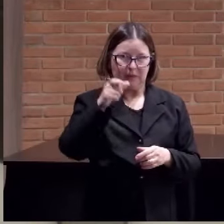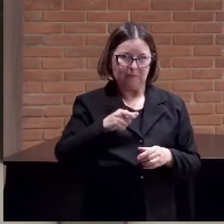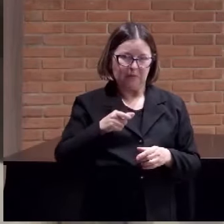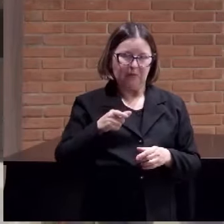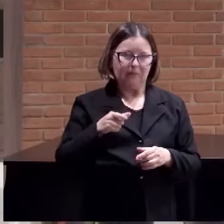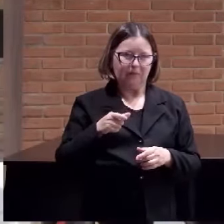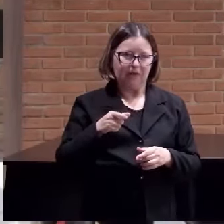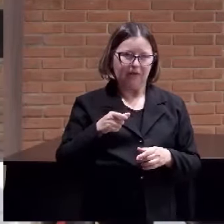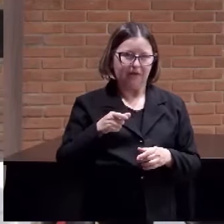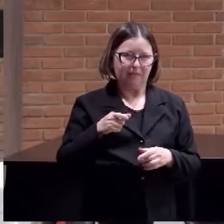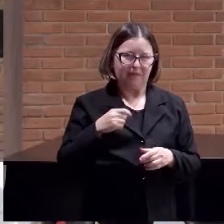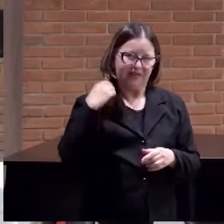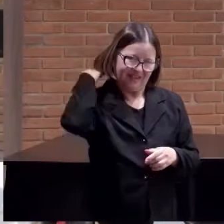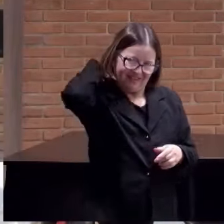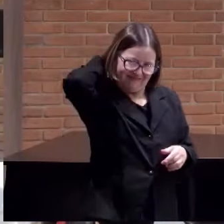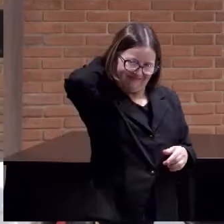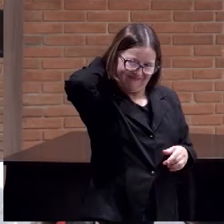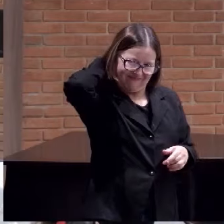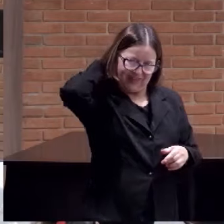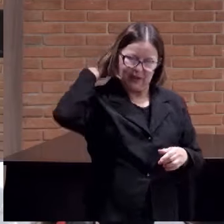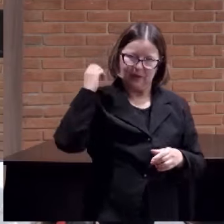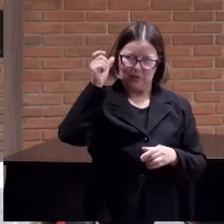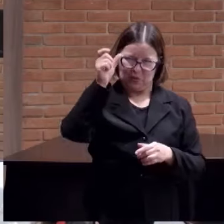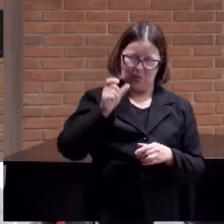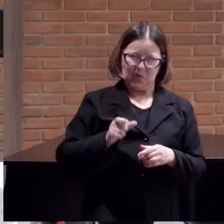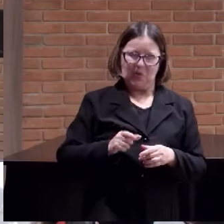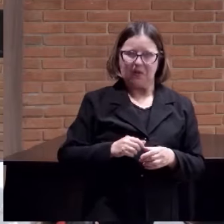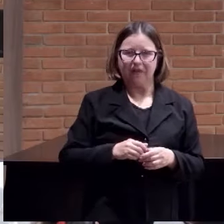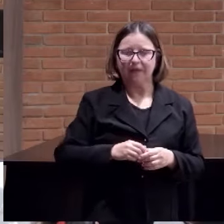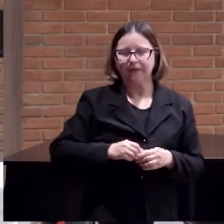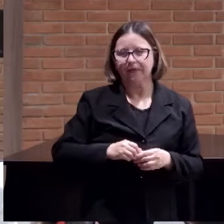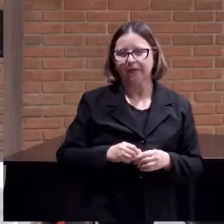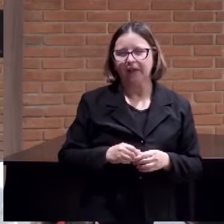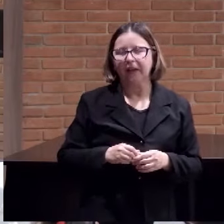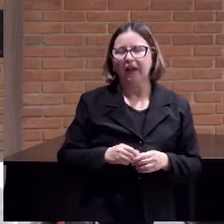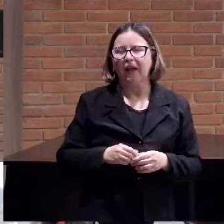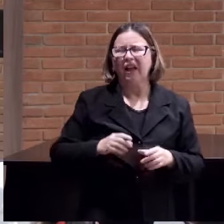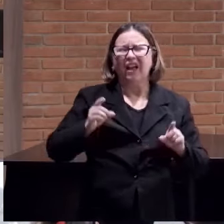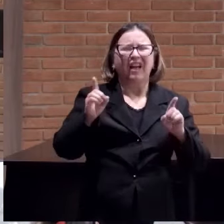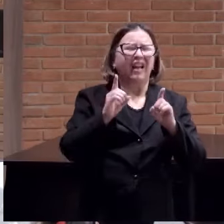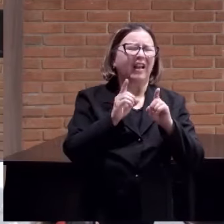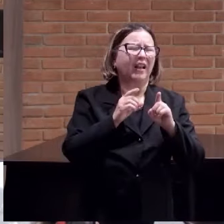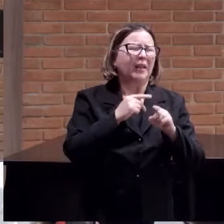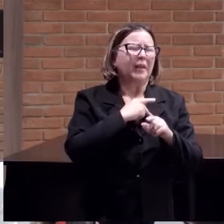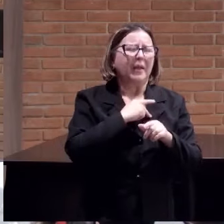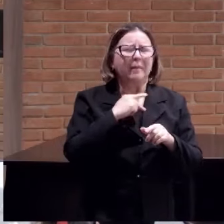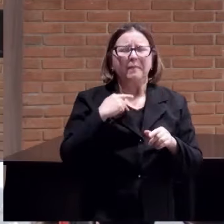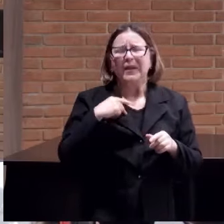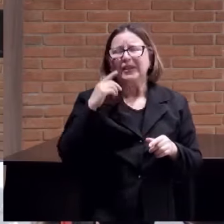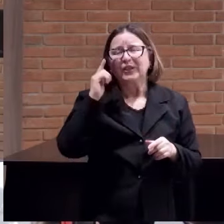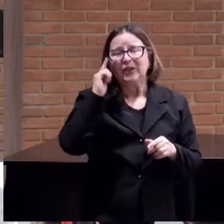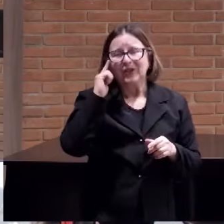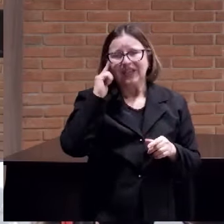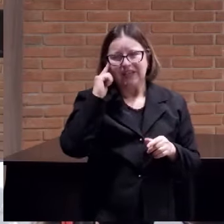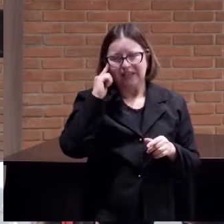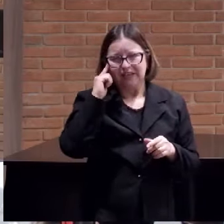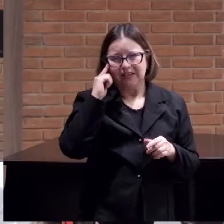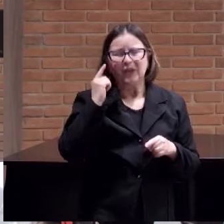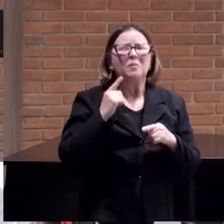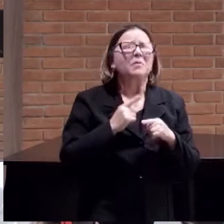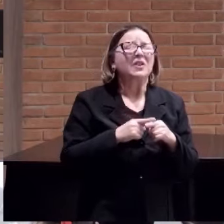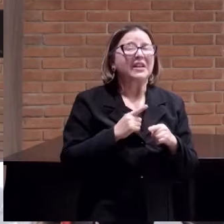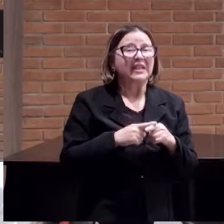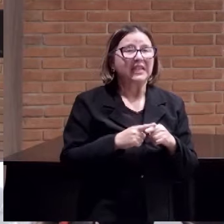aquela curvatura empinada. Ela chegou para mim e disse: Pastor Glênio, por